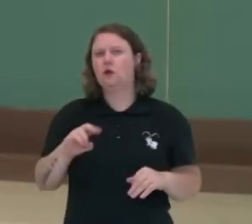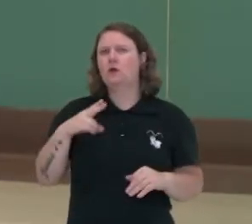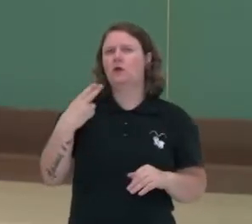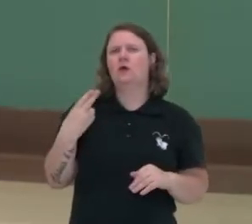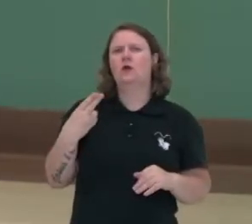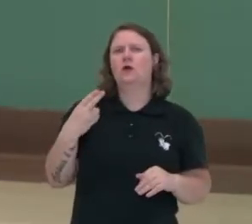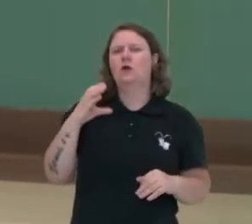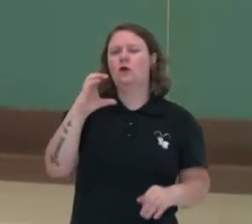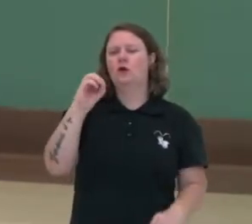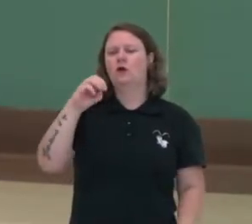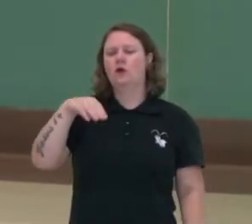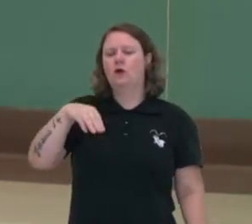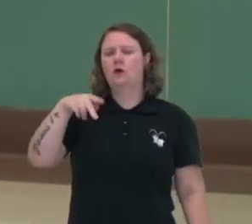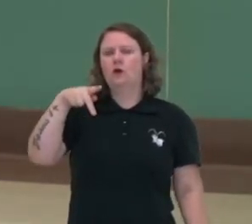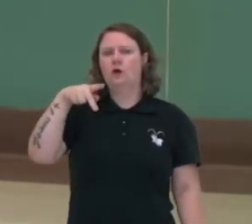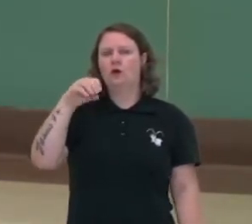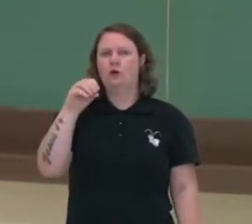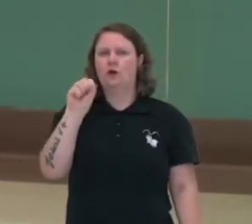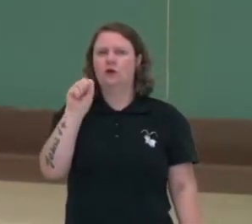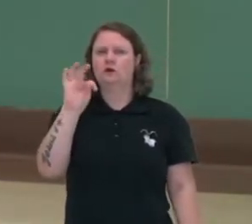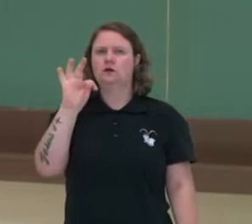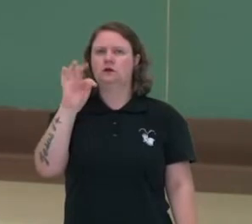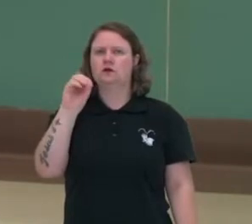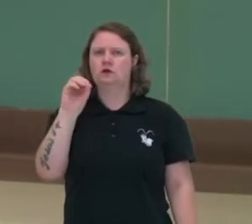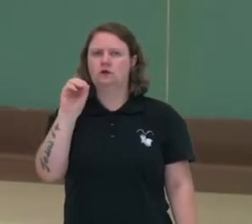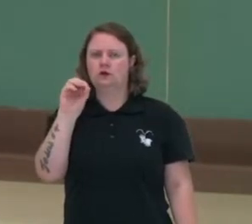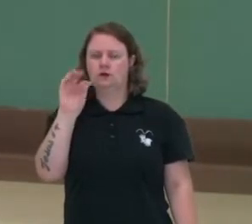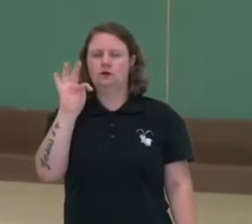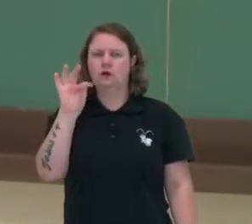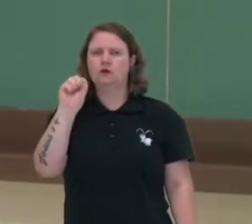períodos compostos. Vamos adiante?